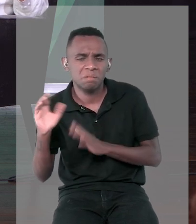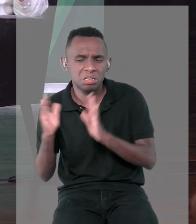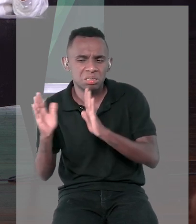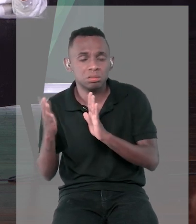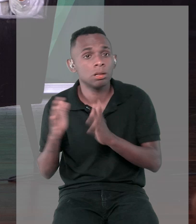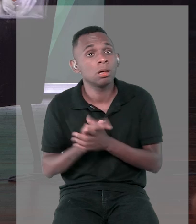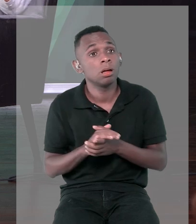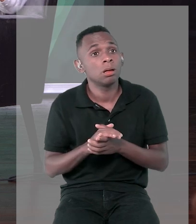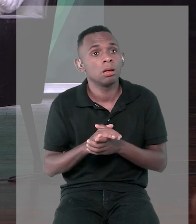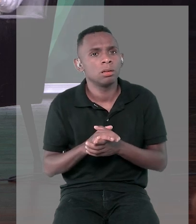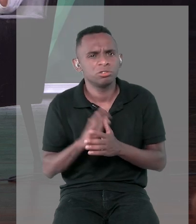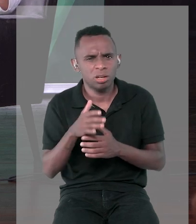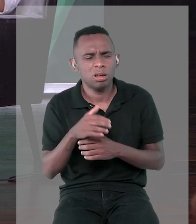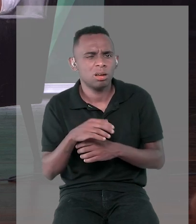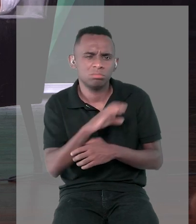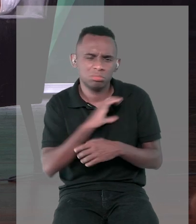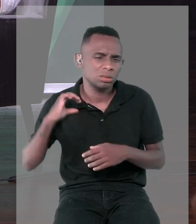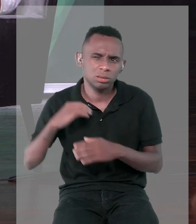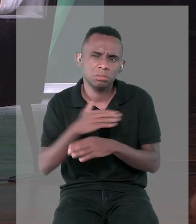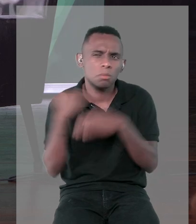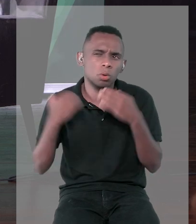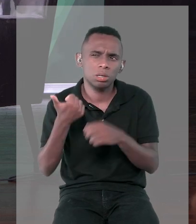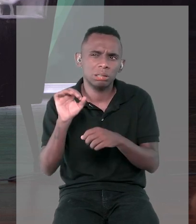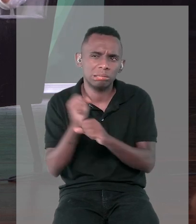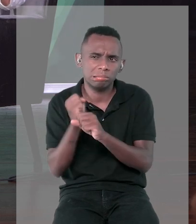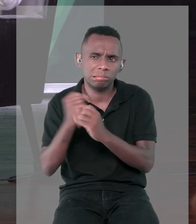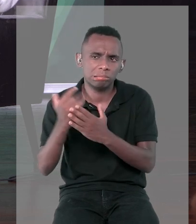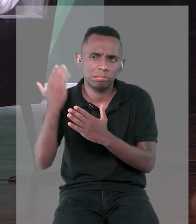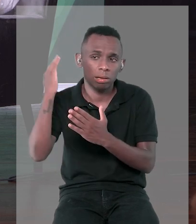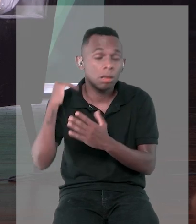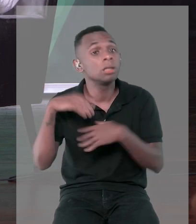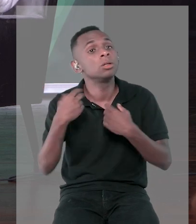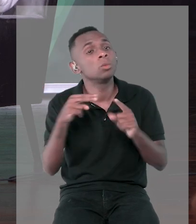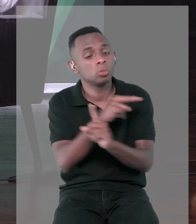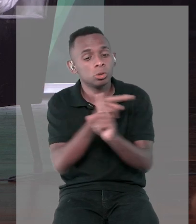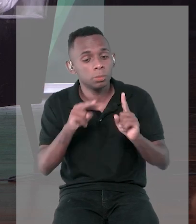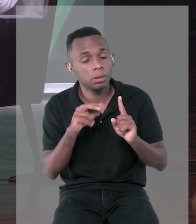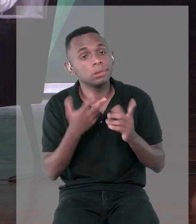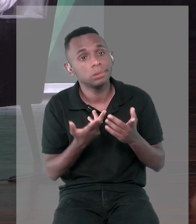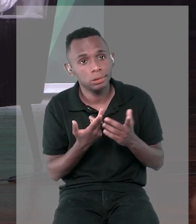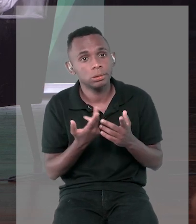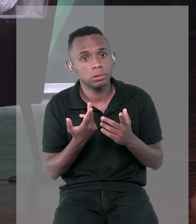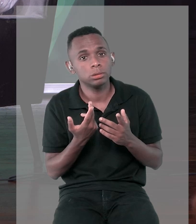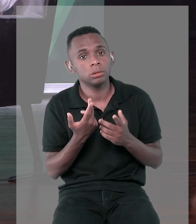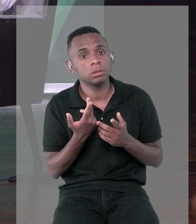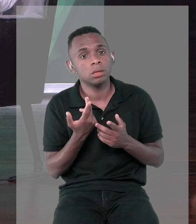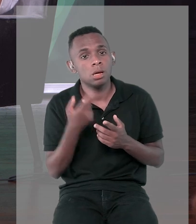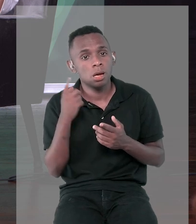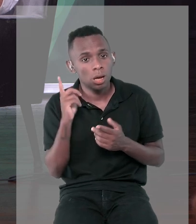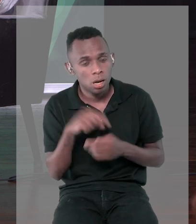90. A Clarice tinha morrido há 10 anos, 15 anos. Então, a perspectiva, né, dos